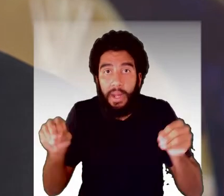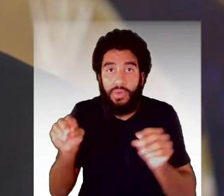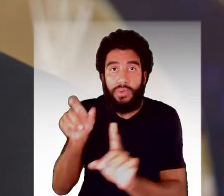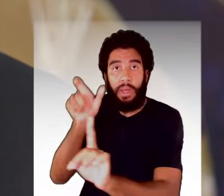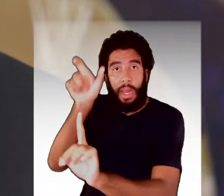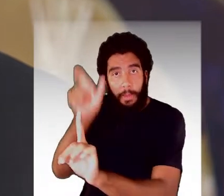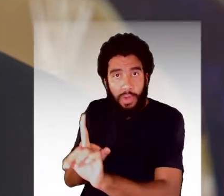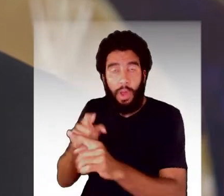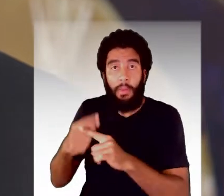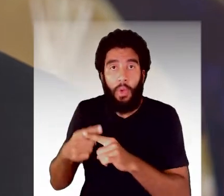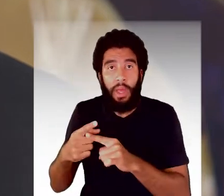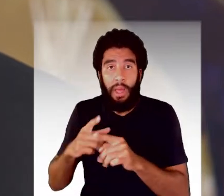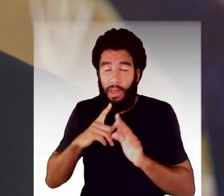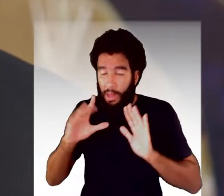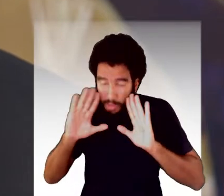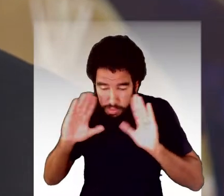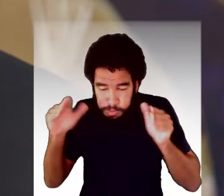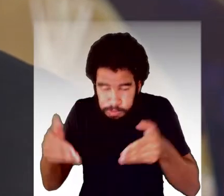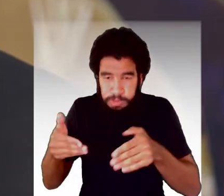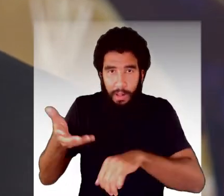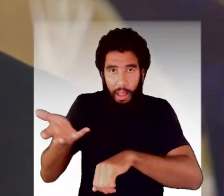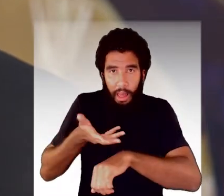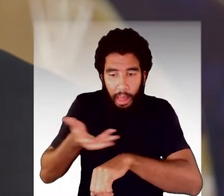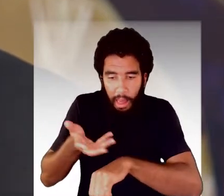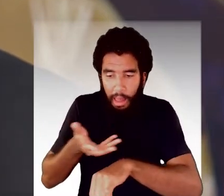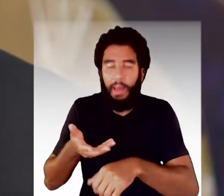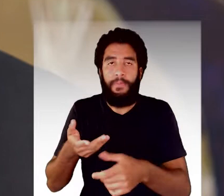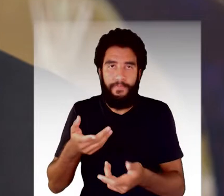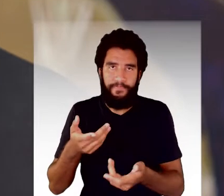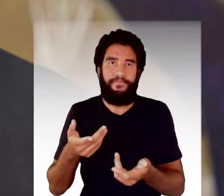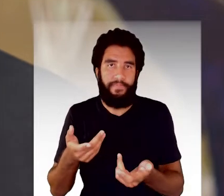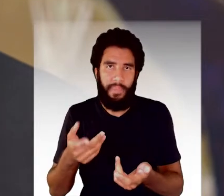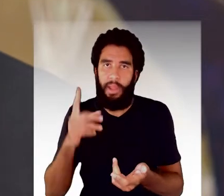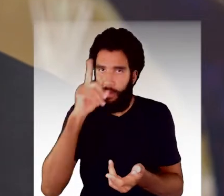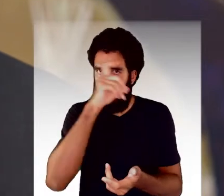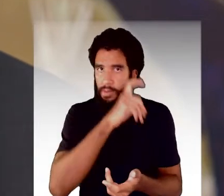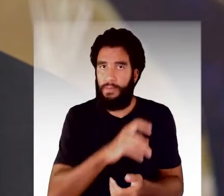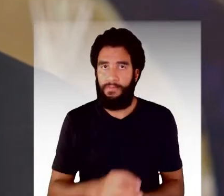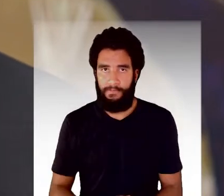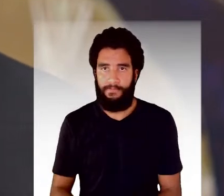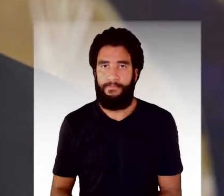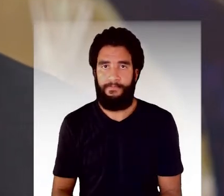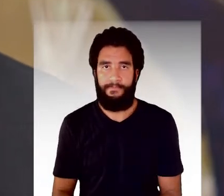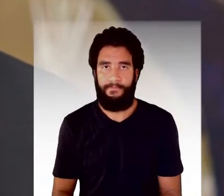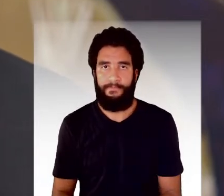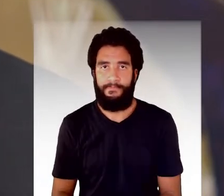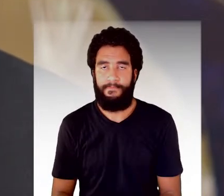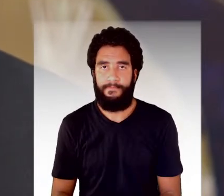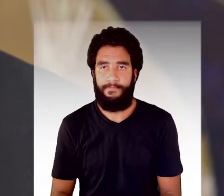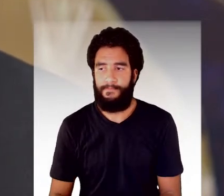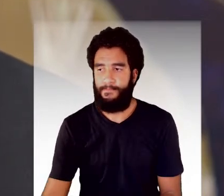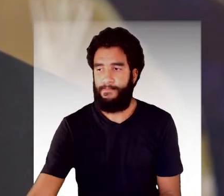produzem vibração, tem o problema de ruído, é uma série de fatores agravado pelo fato de que o ritmo é intenso.